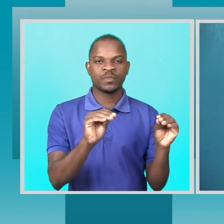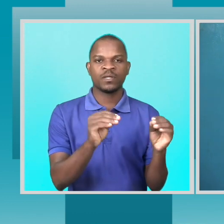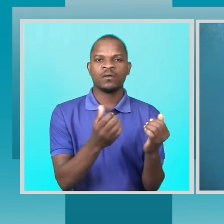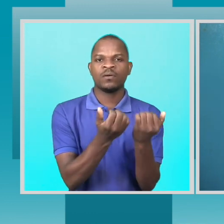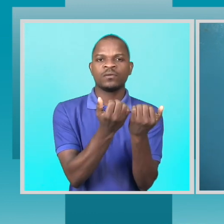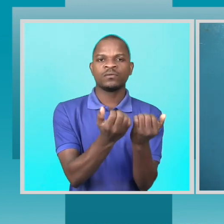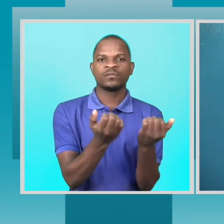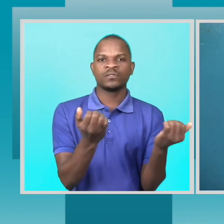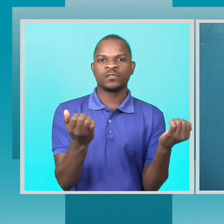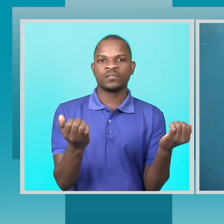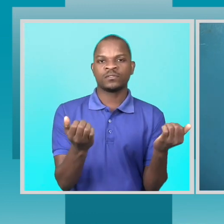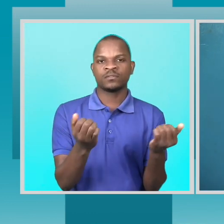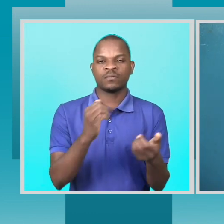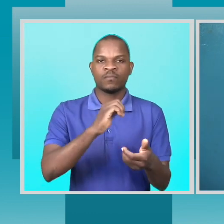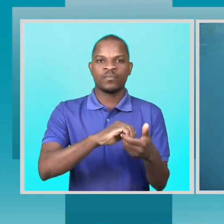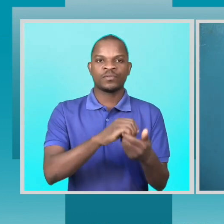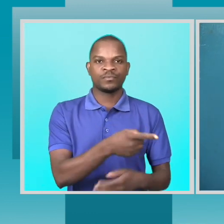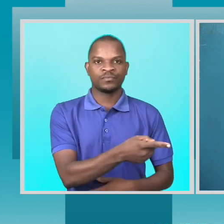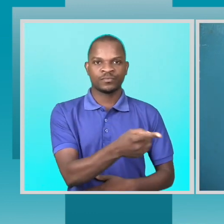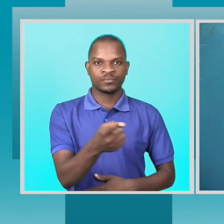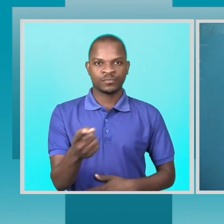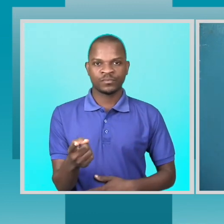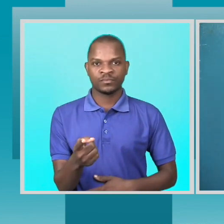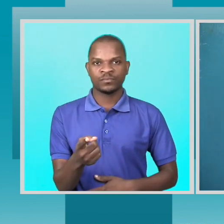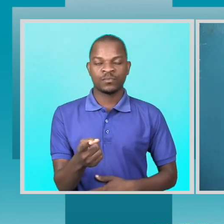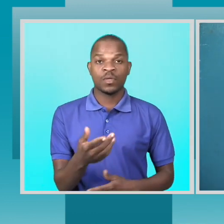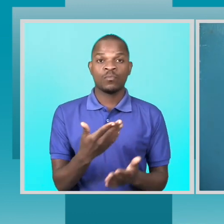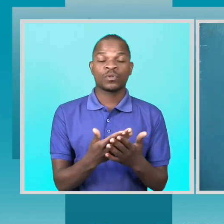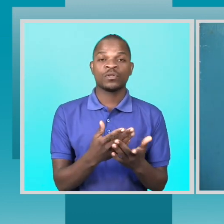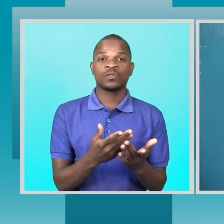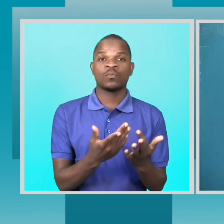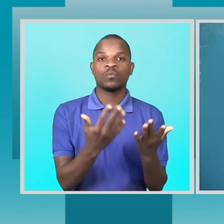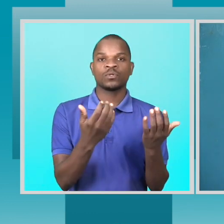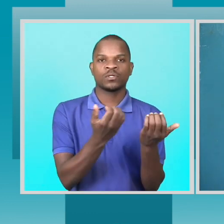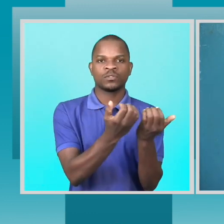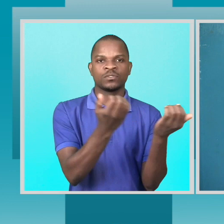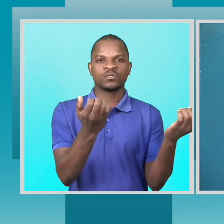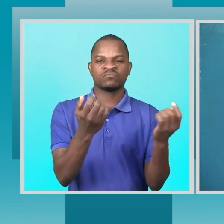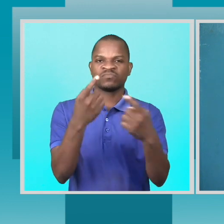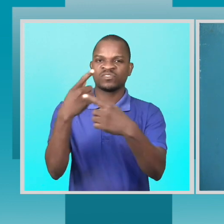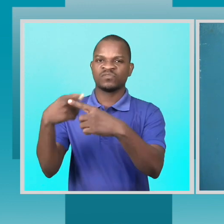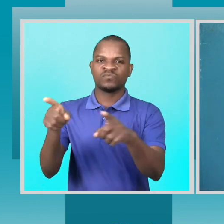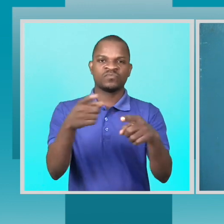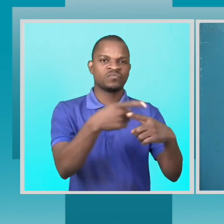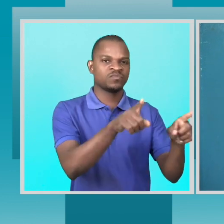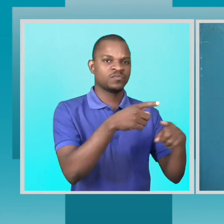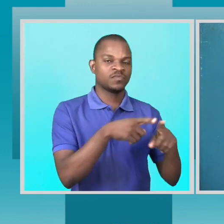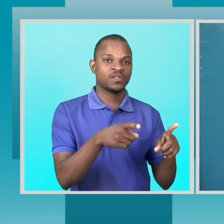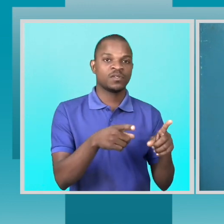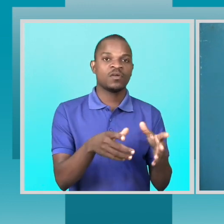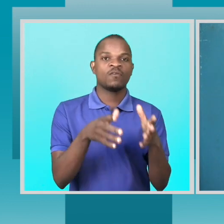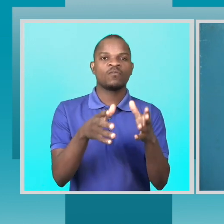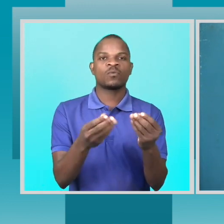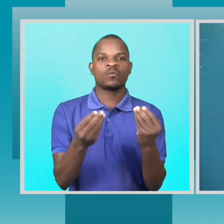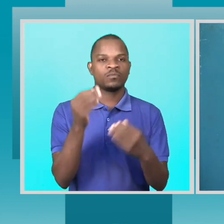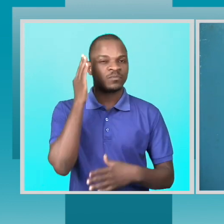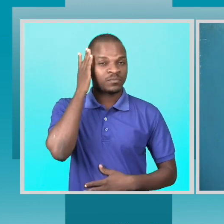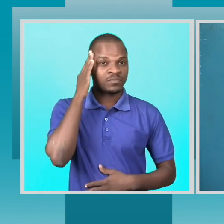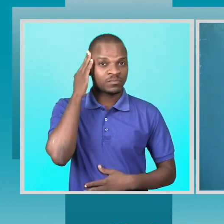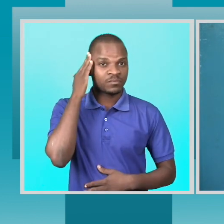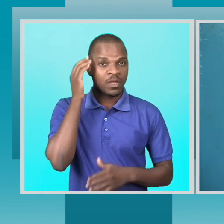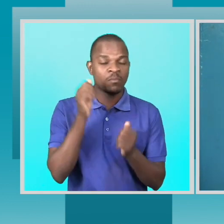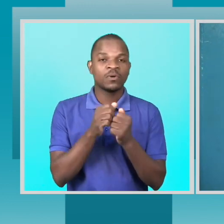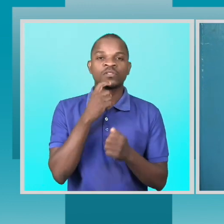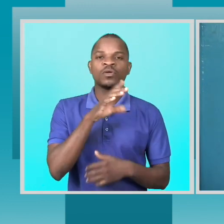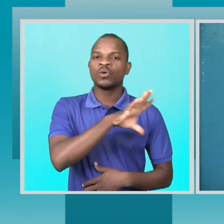sido fácil trabalhar com crianças como estas. São crianças que são vários tipos de